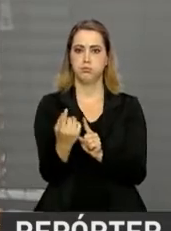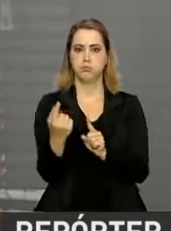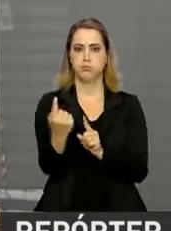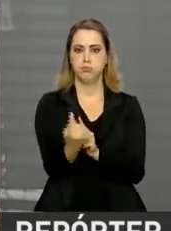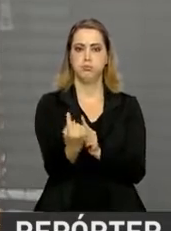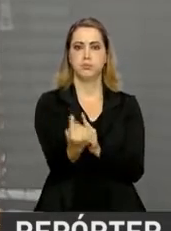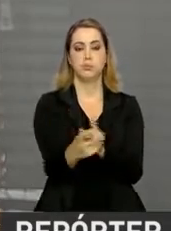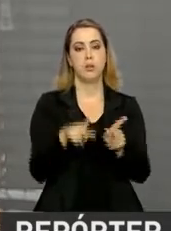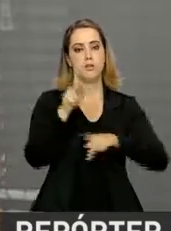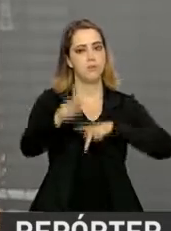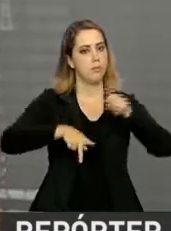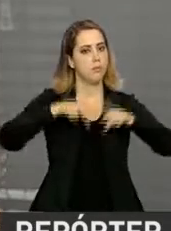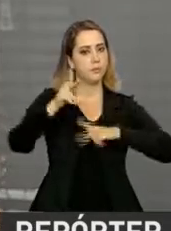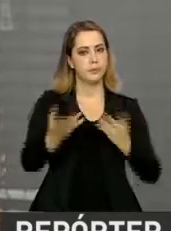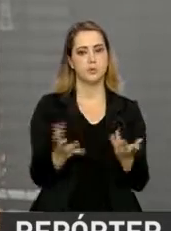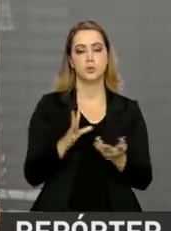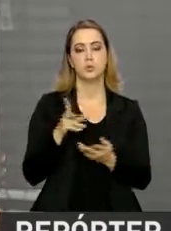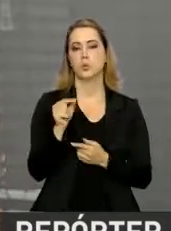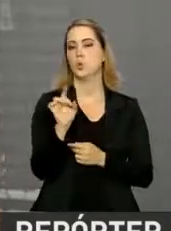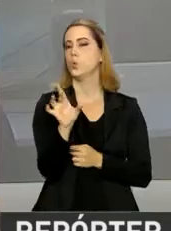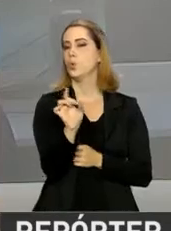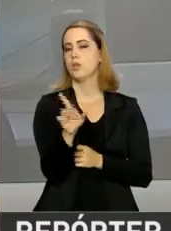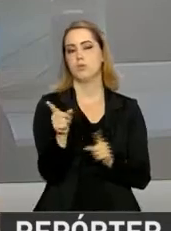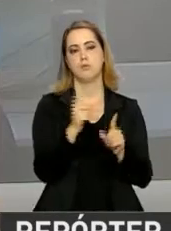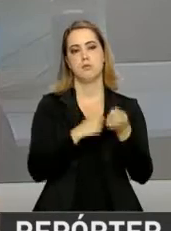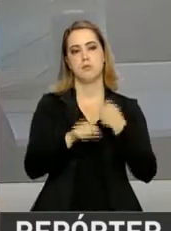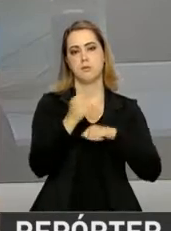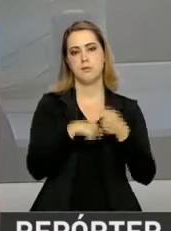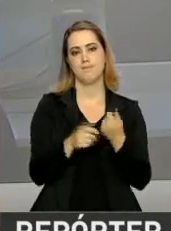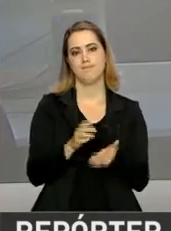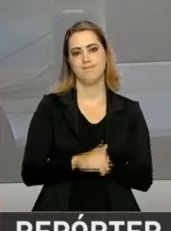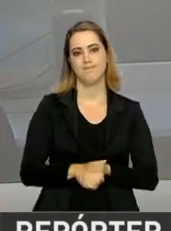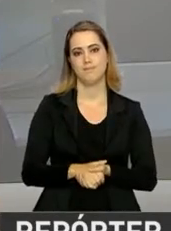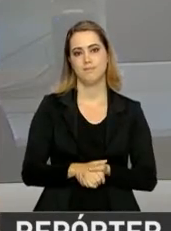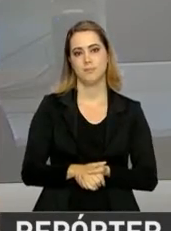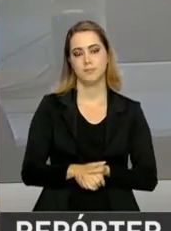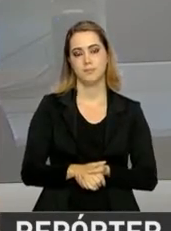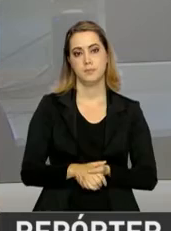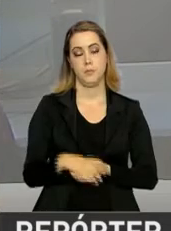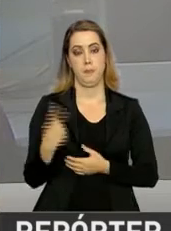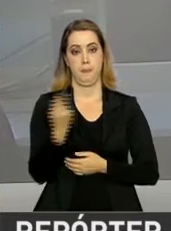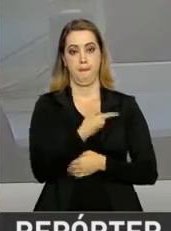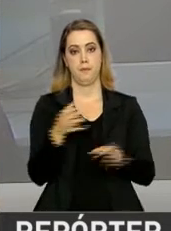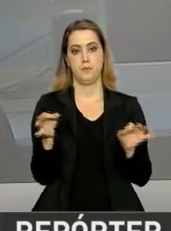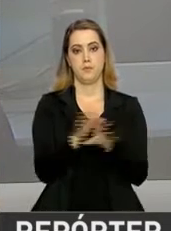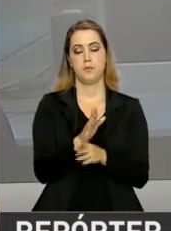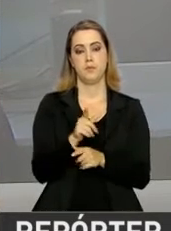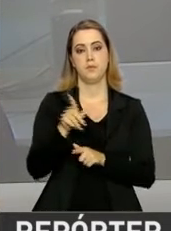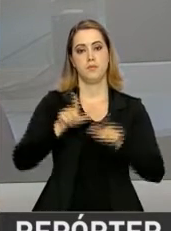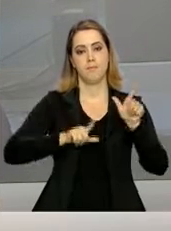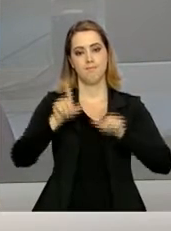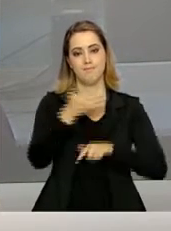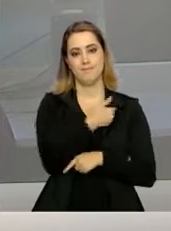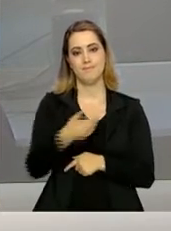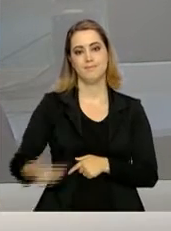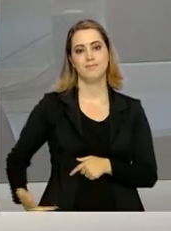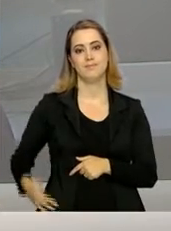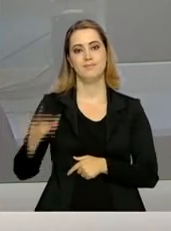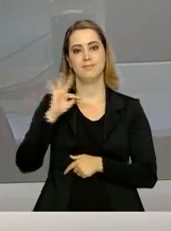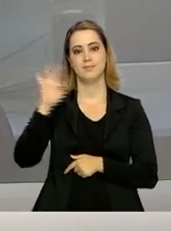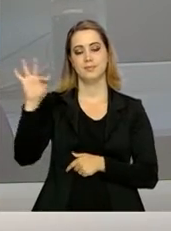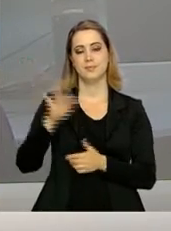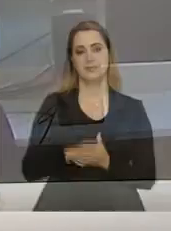não é apenas uma questão econômica e aqui também nesta edição continue com a gente e nbr a tv do governo